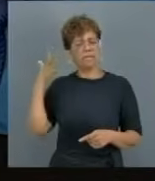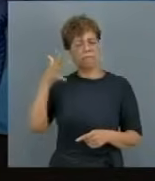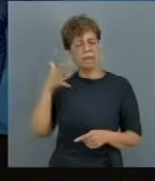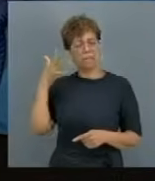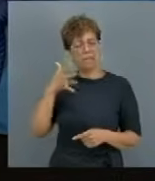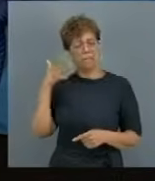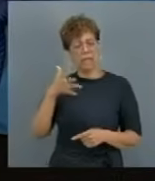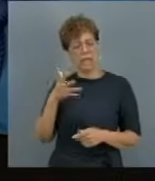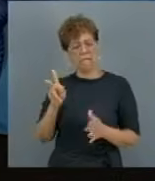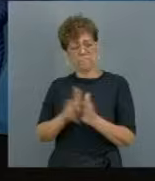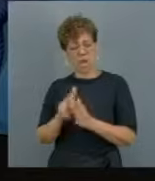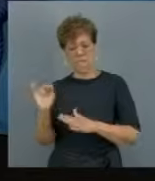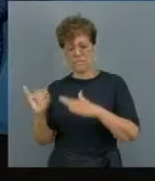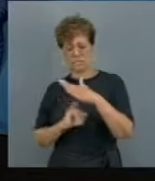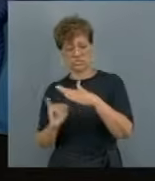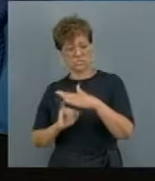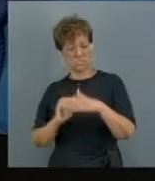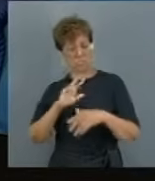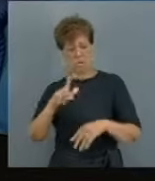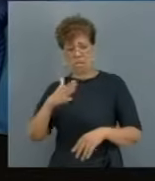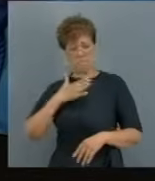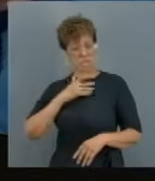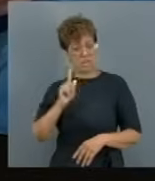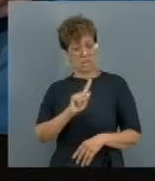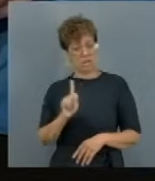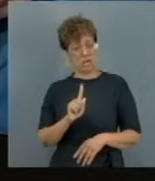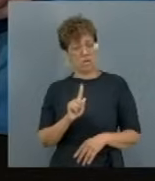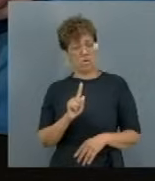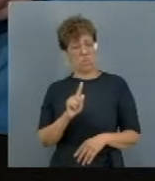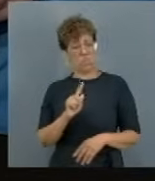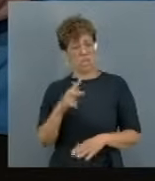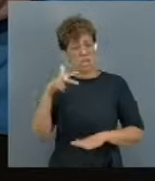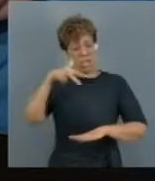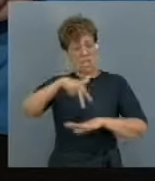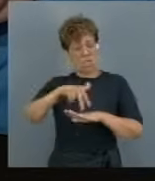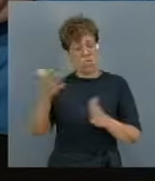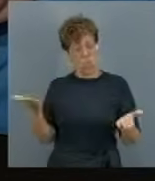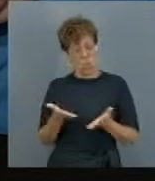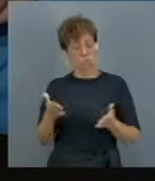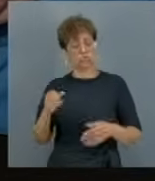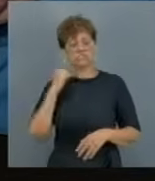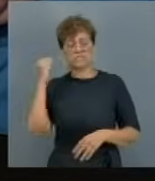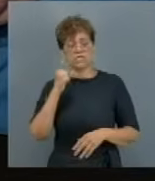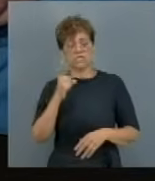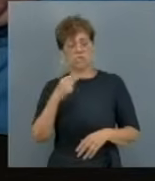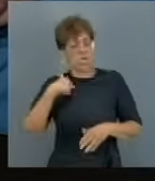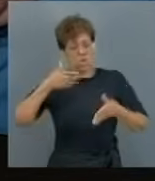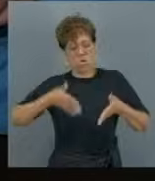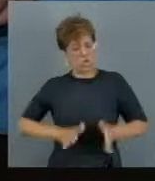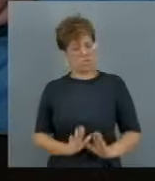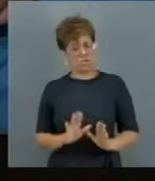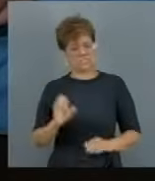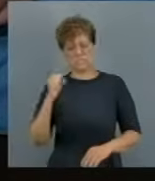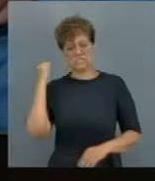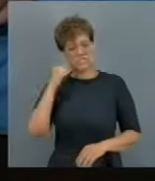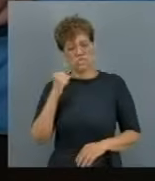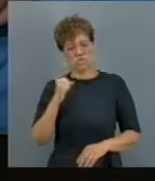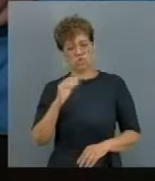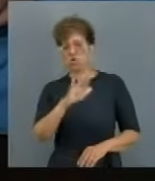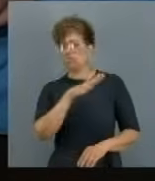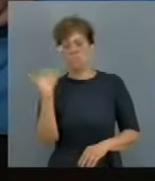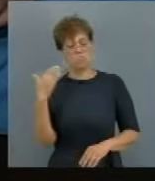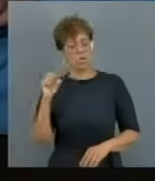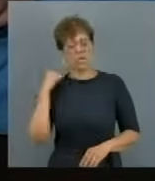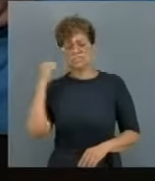da instituição e não minha. Eu estou senador da República. Eu não nasci senador da República e não vou morrer senador da